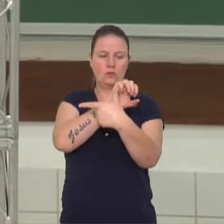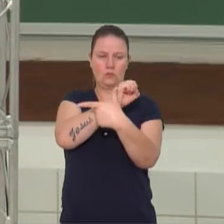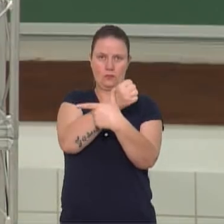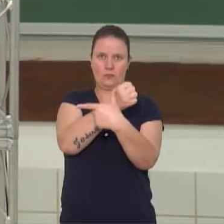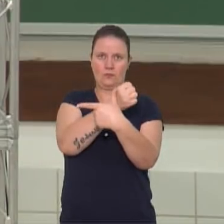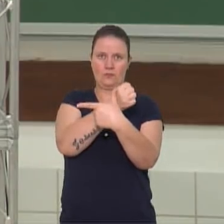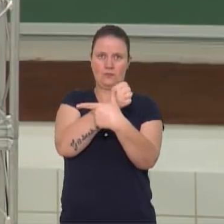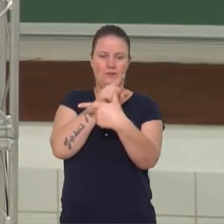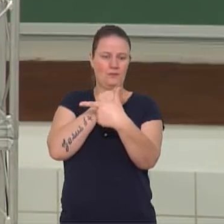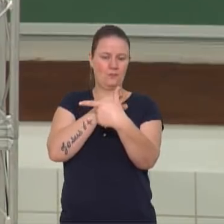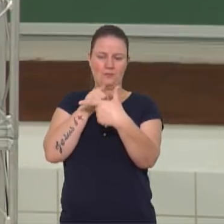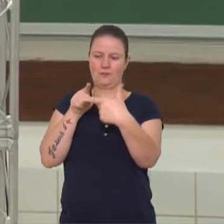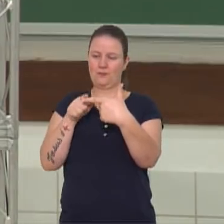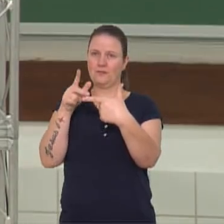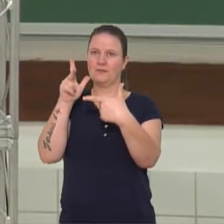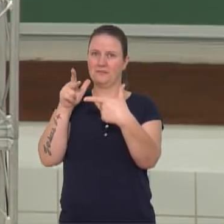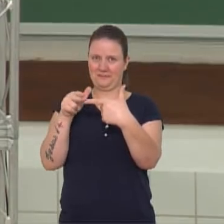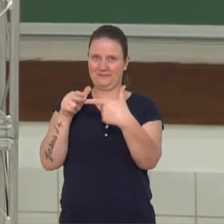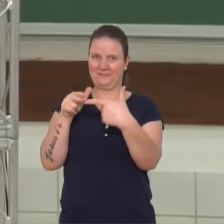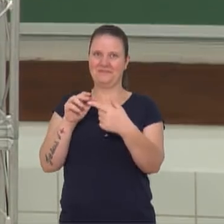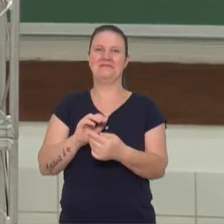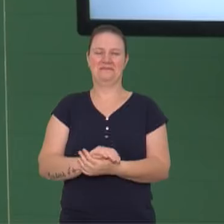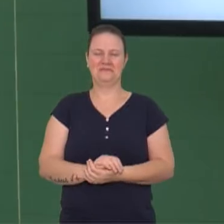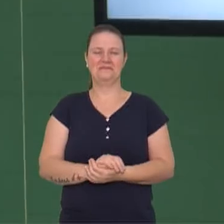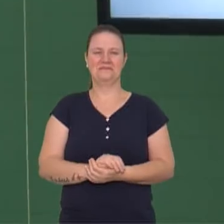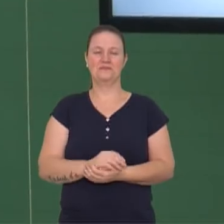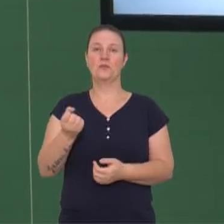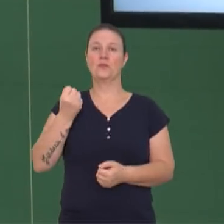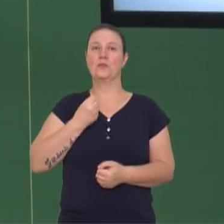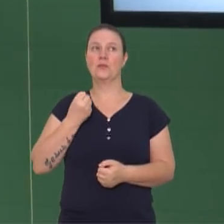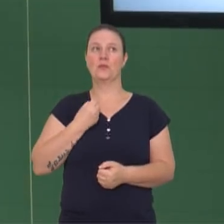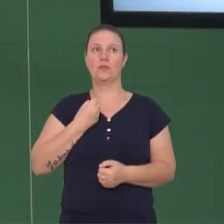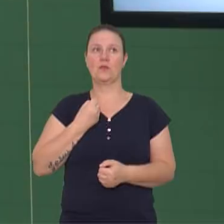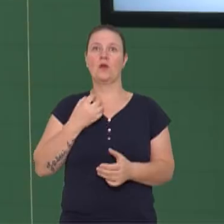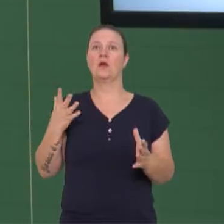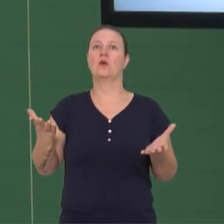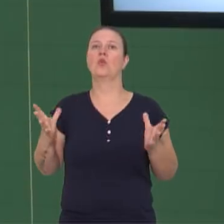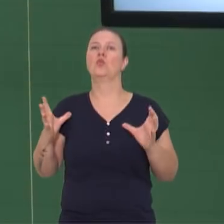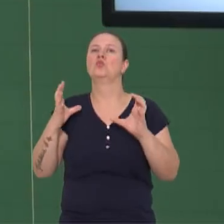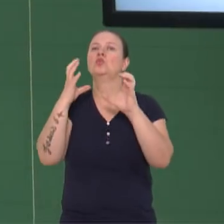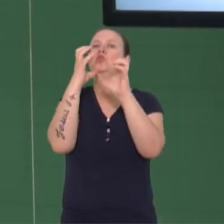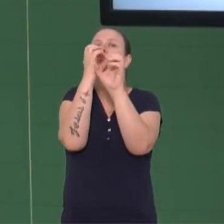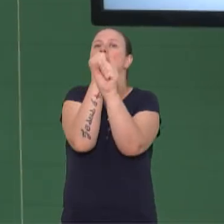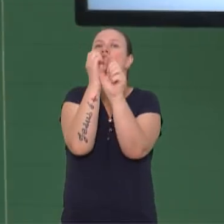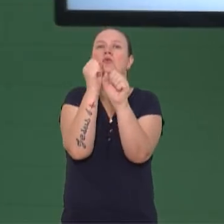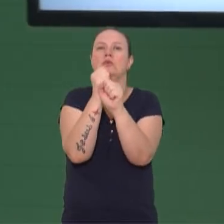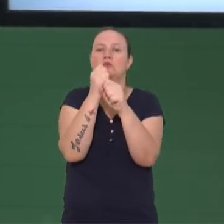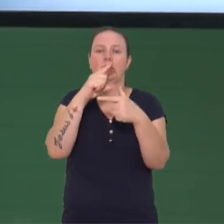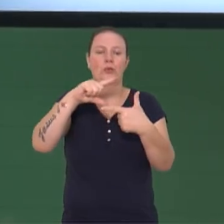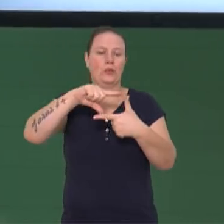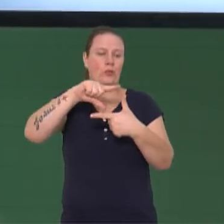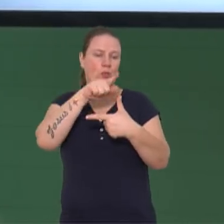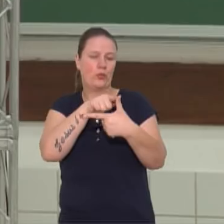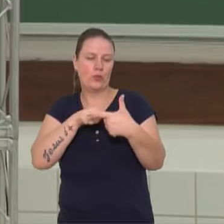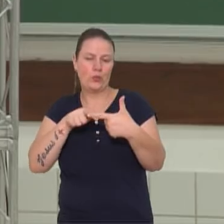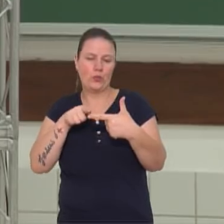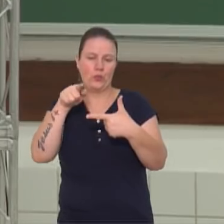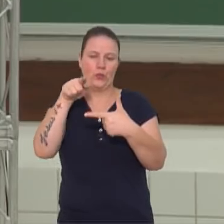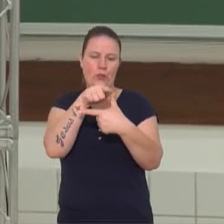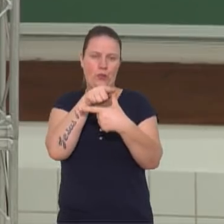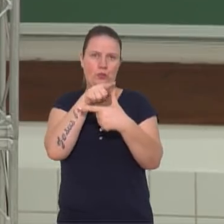11,8. Dois lados paralelos com a mesma medida. Perímetro é o quê? A soma de todo mundo aqui. Então, vamos